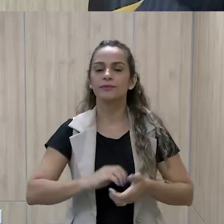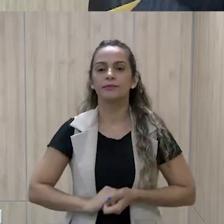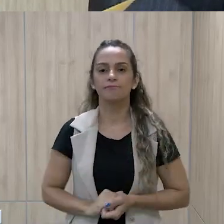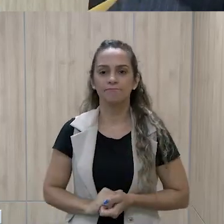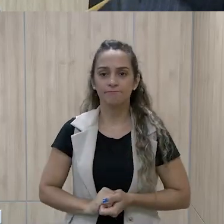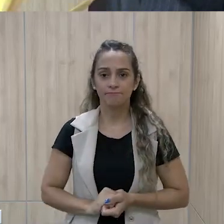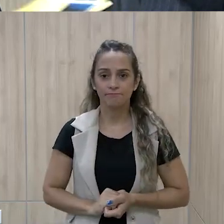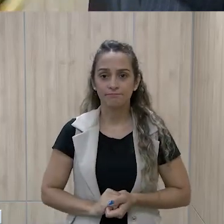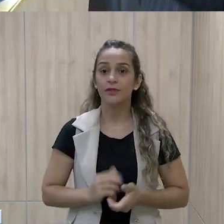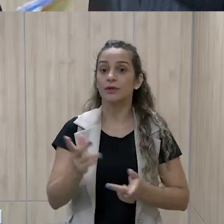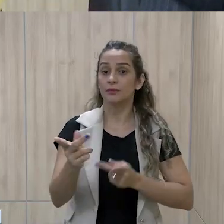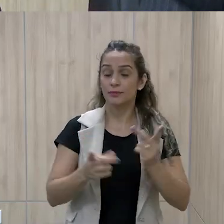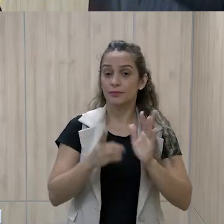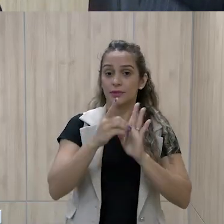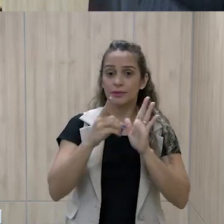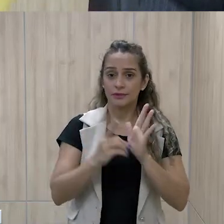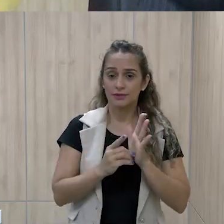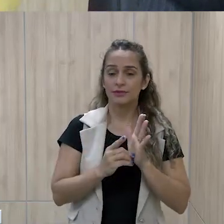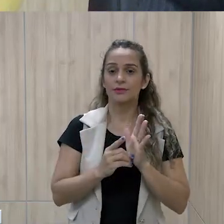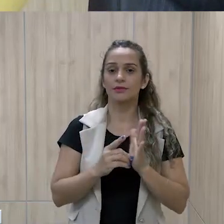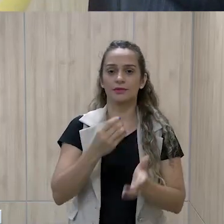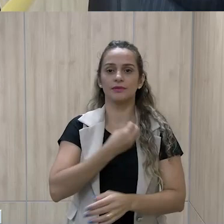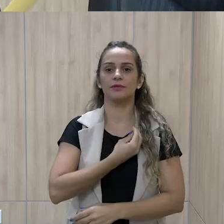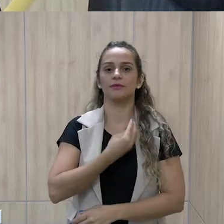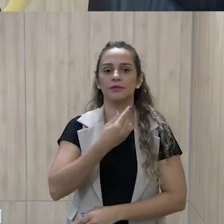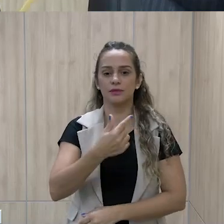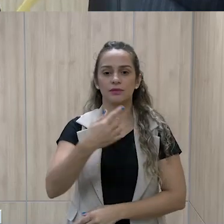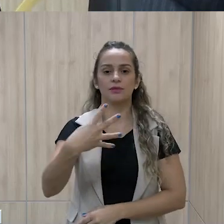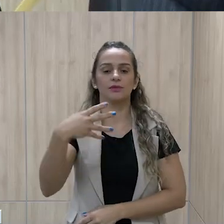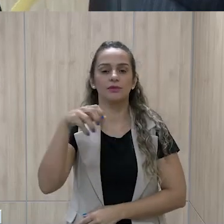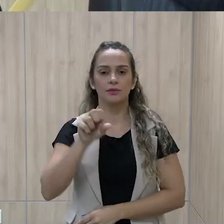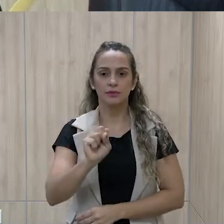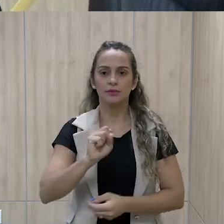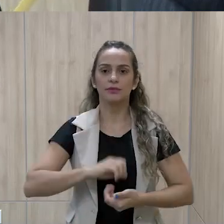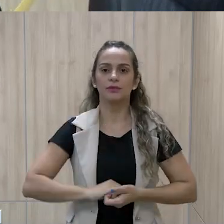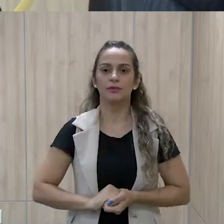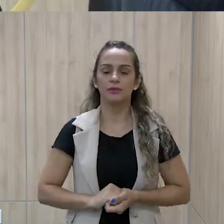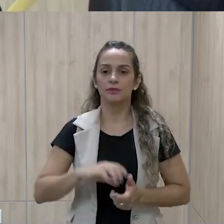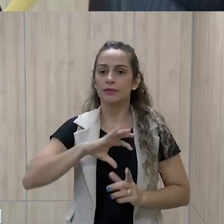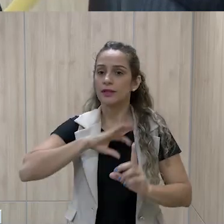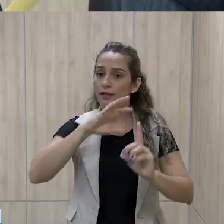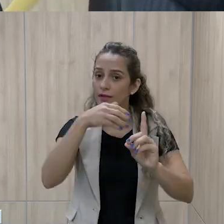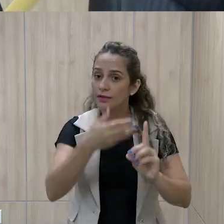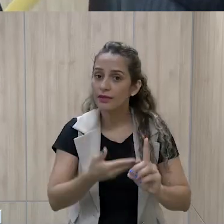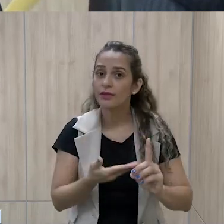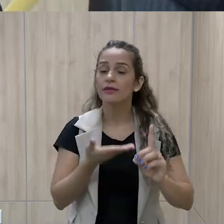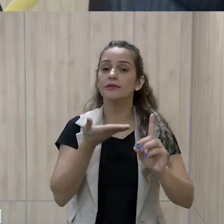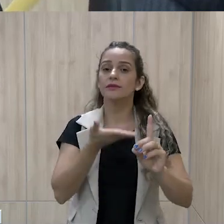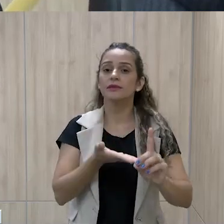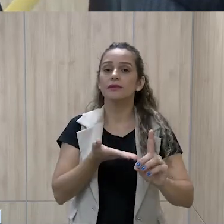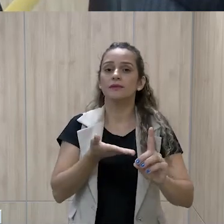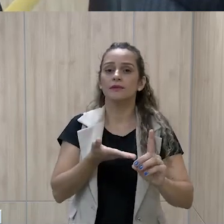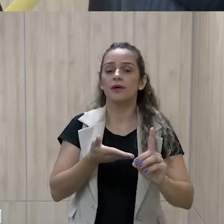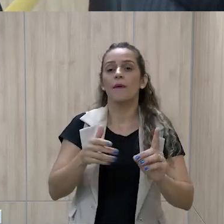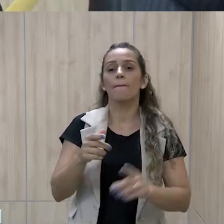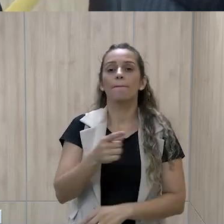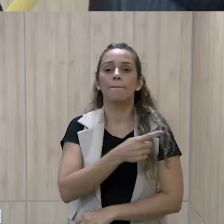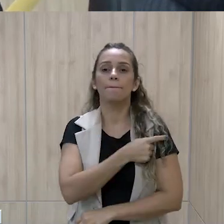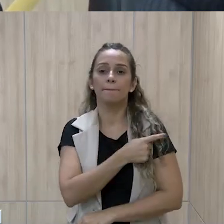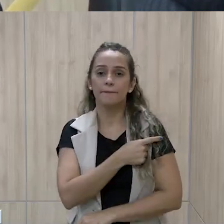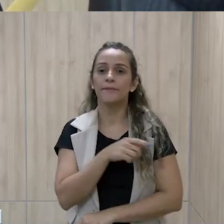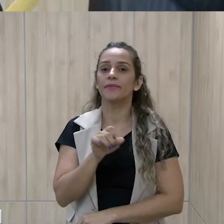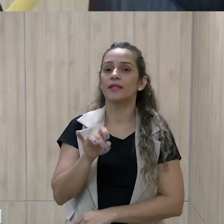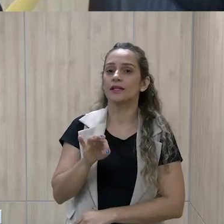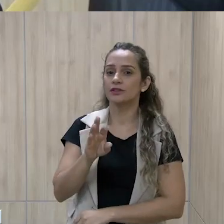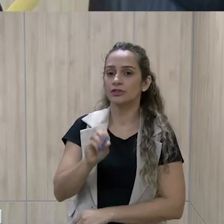prestado do município de Cacoal projeto decreto legislativo número 248 concede medalha do método